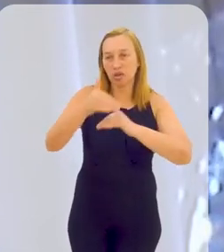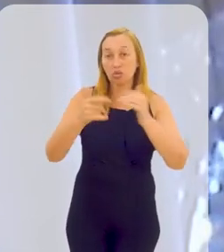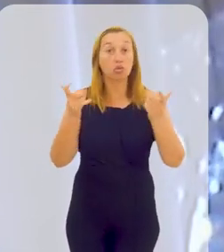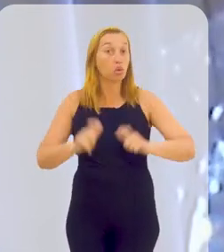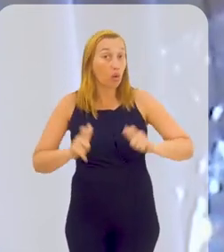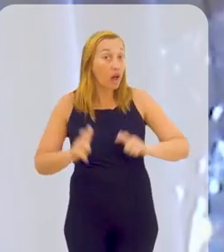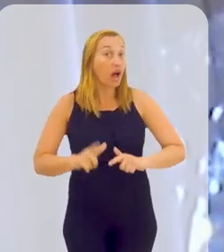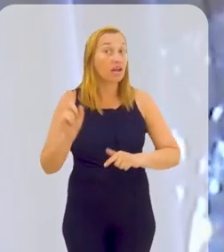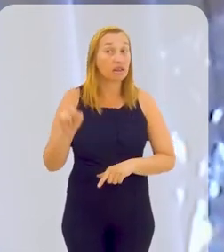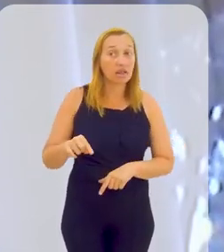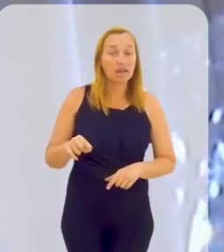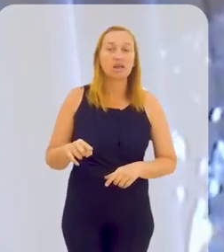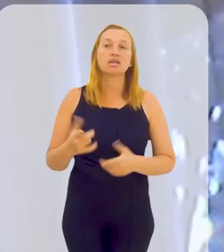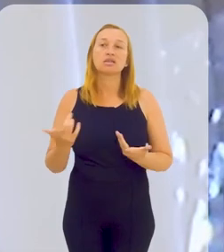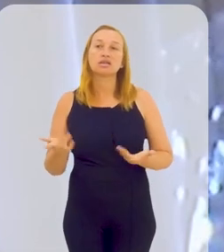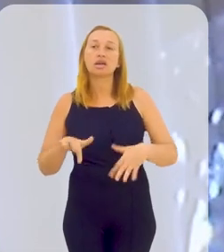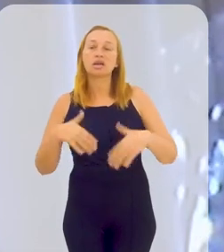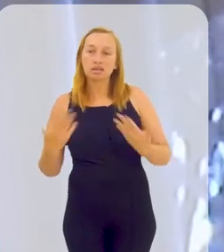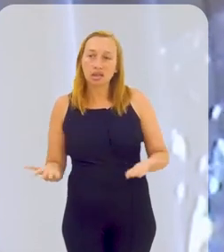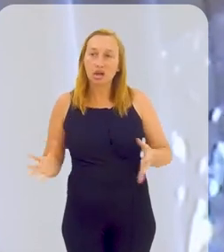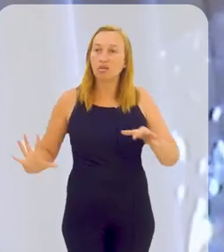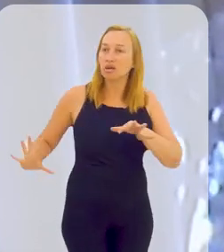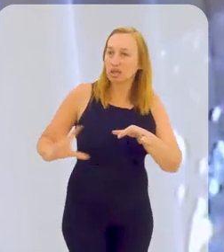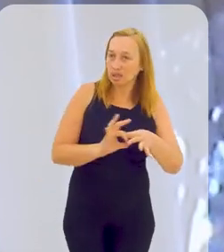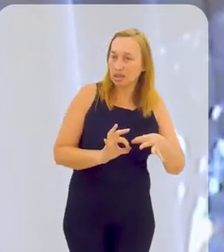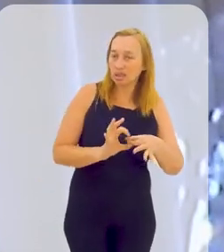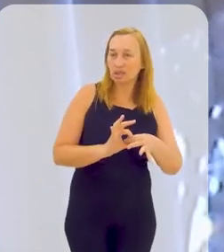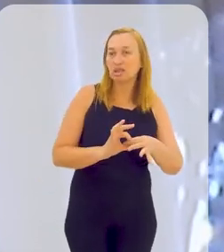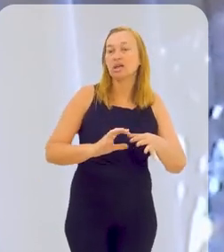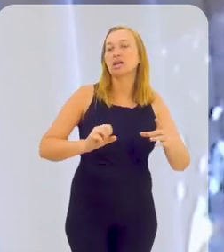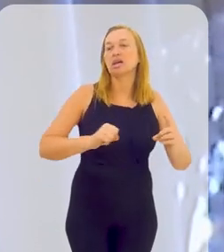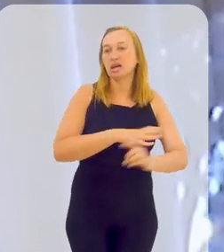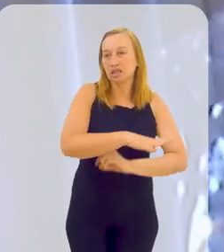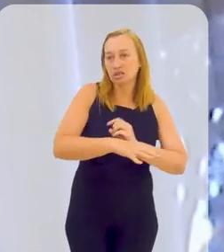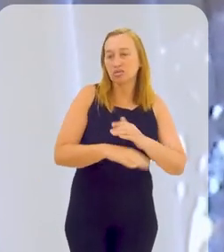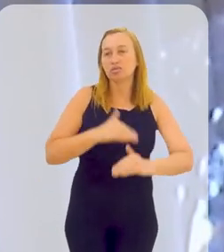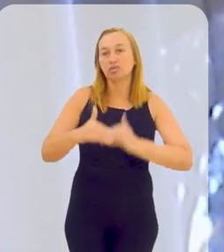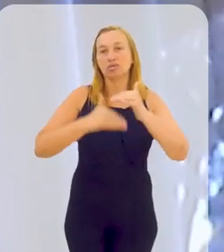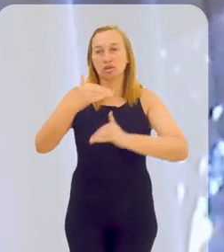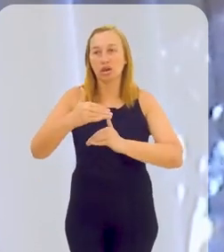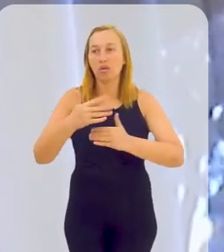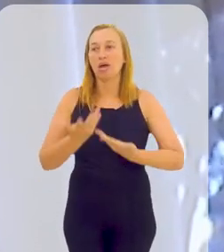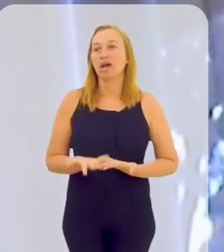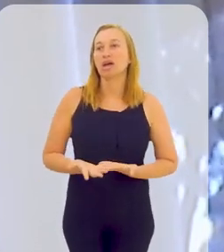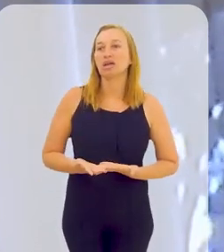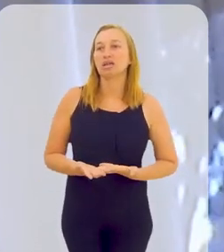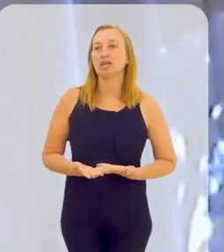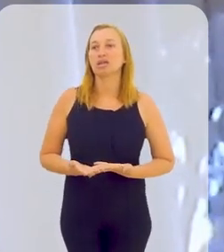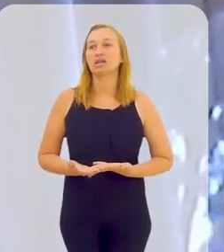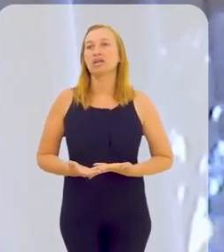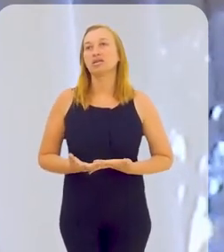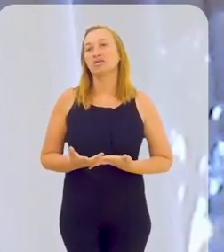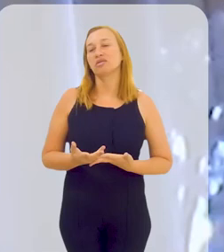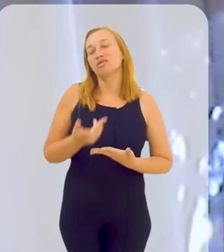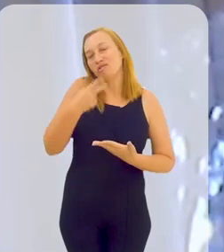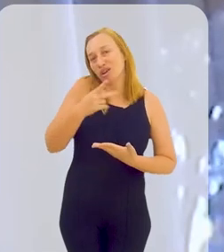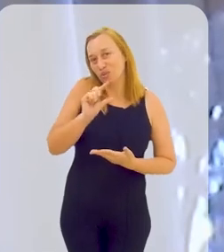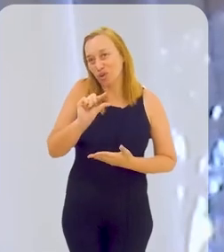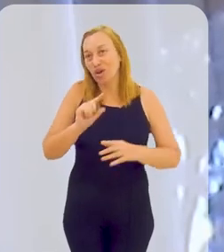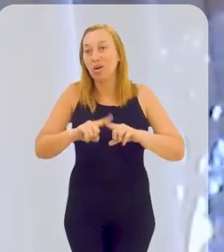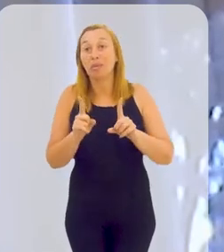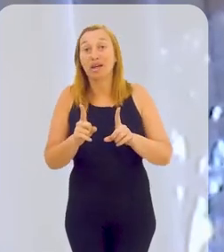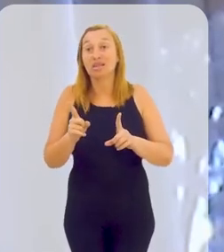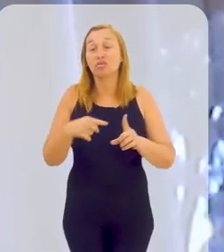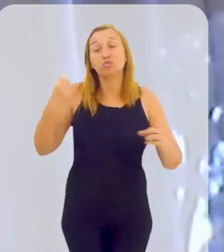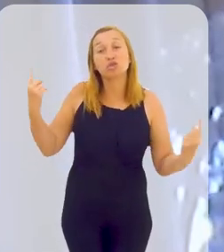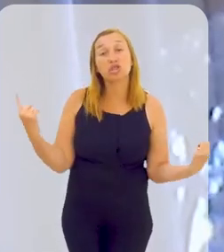desenvolvimento humano da região, porque esse alimento é muito atrelado a desenvolvimento social. Então, essa está sendo a nossa... Eu me estendi aqui